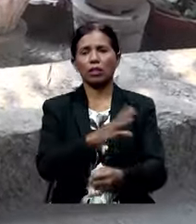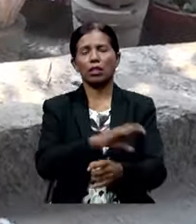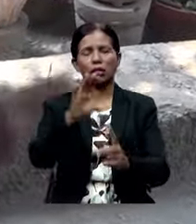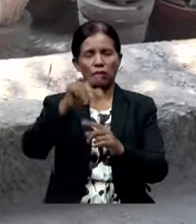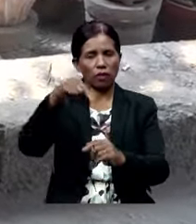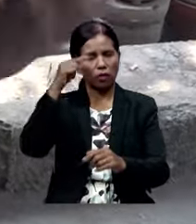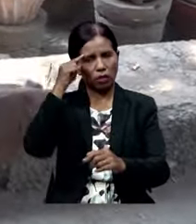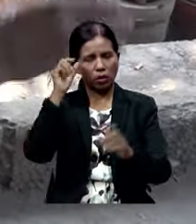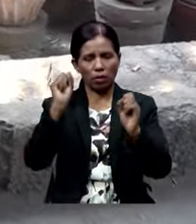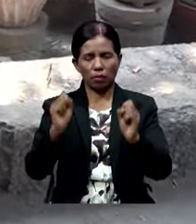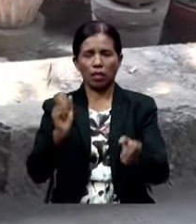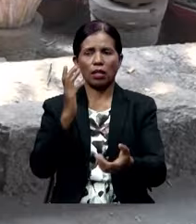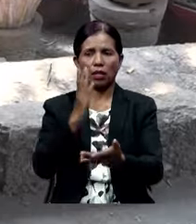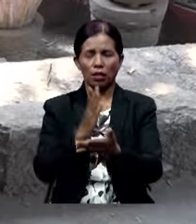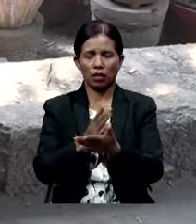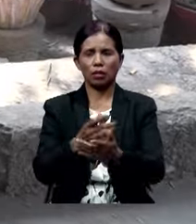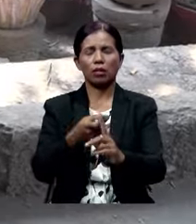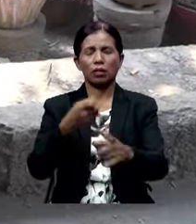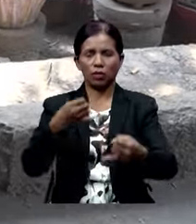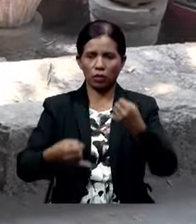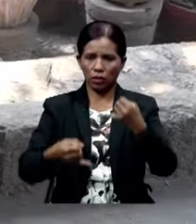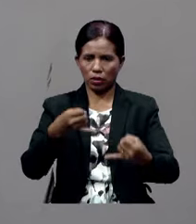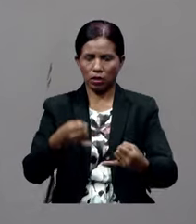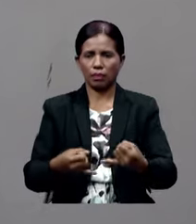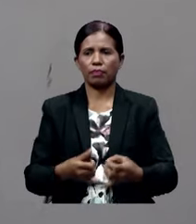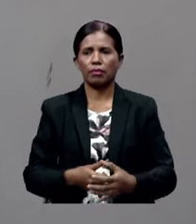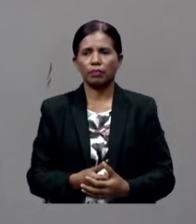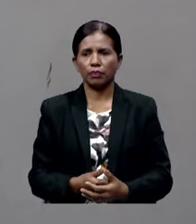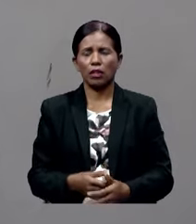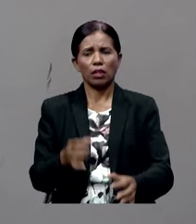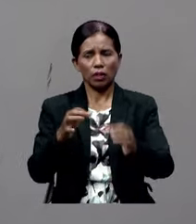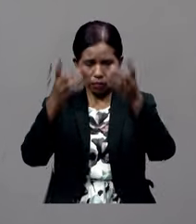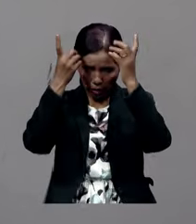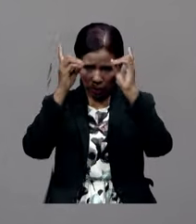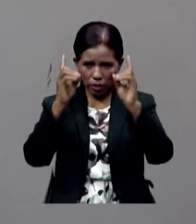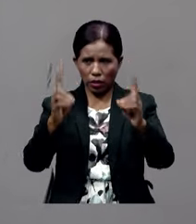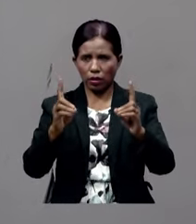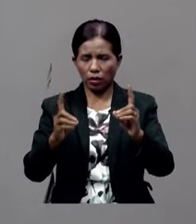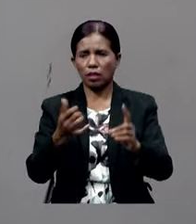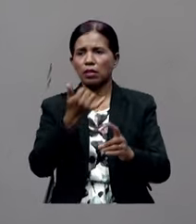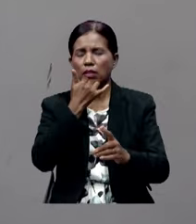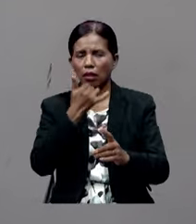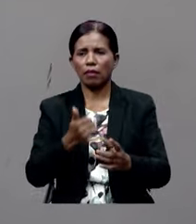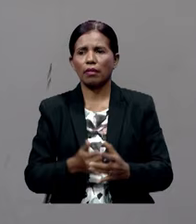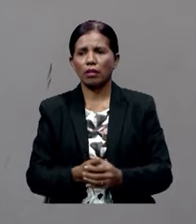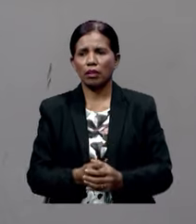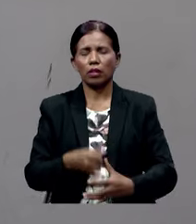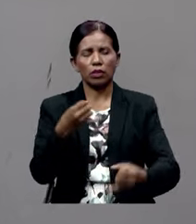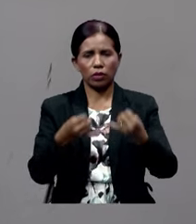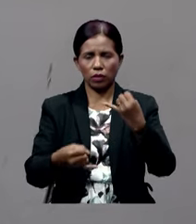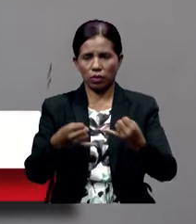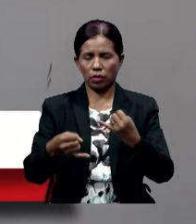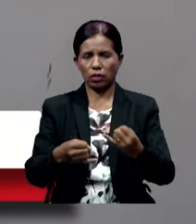Nian Nei, bele minimiza poder judicial. Se quer que decisão, né? Salar uma, juiz não vem a